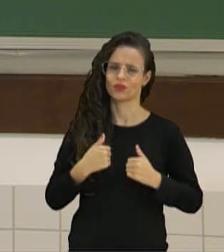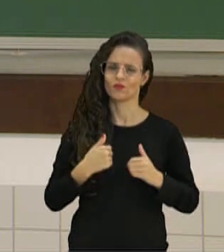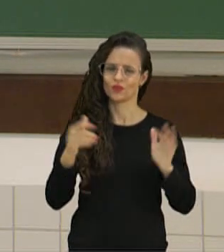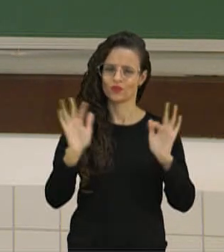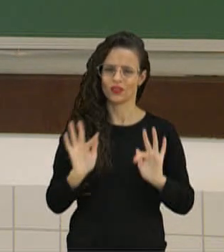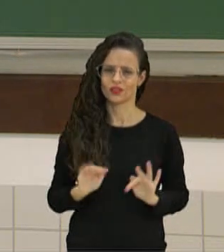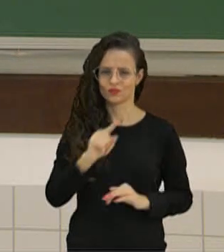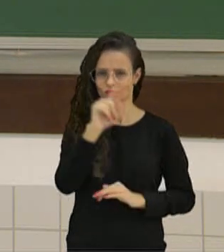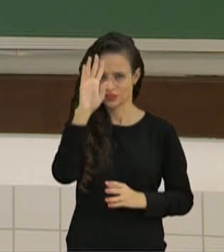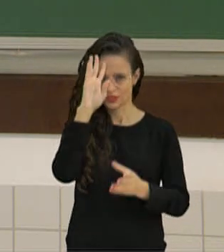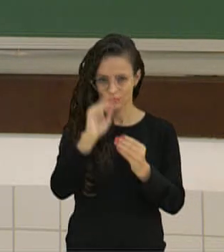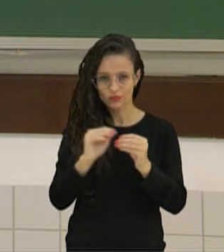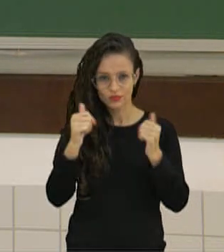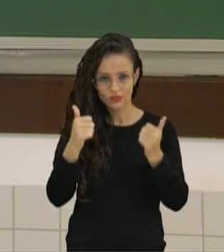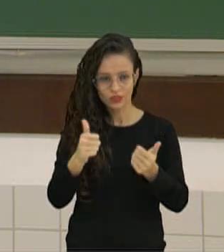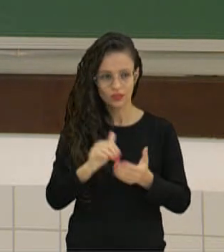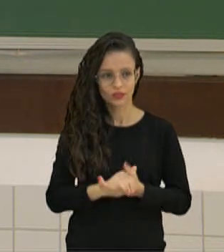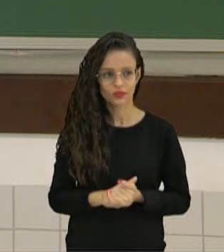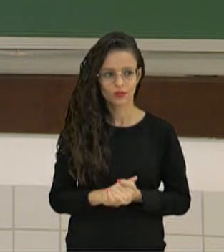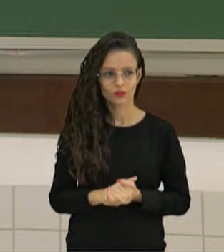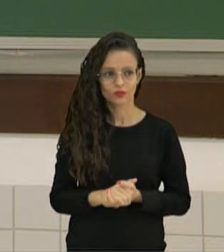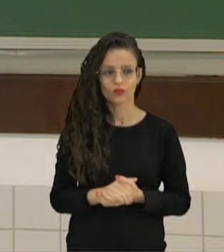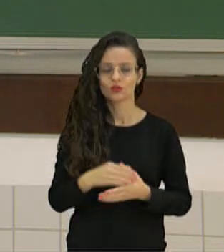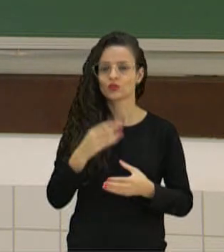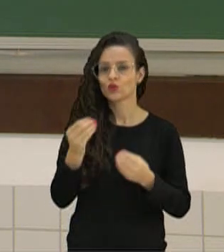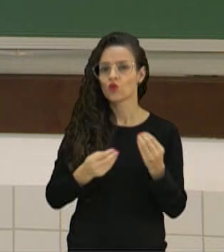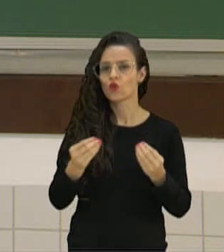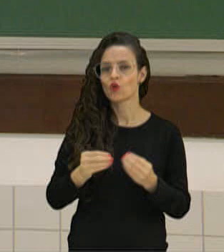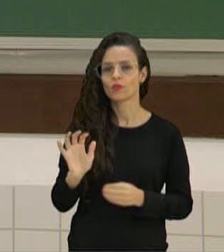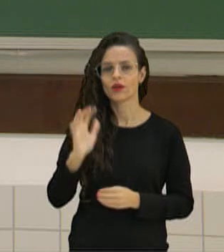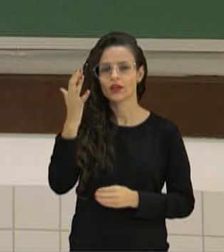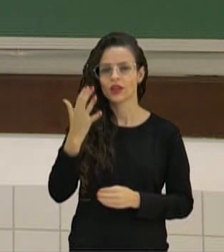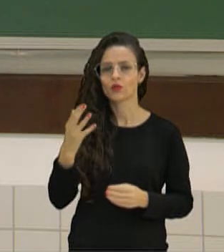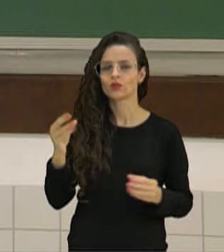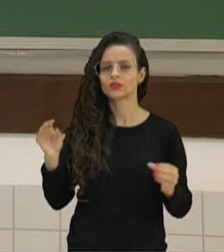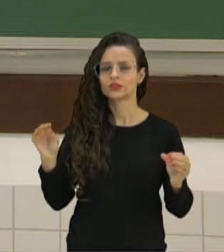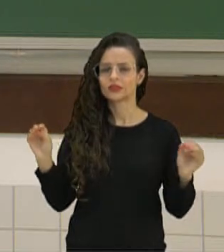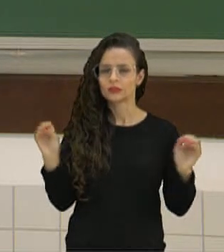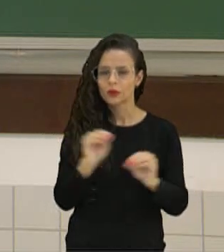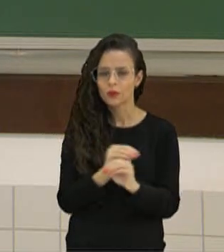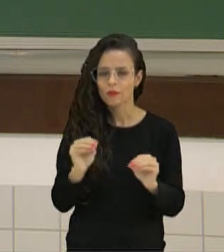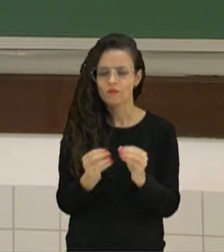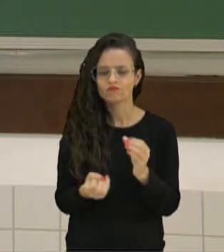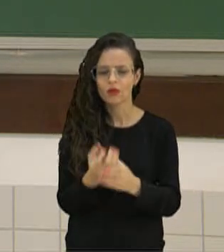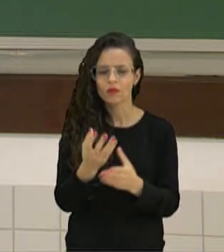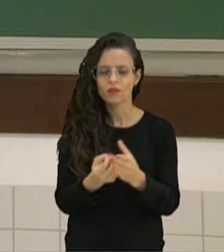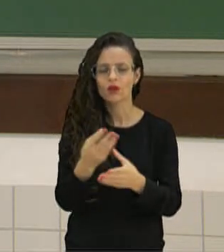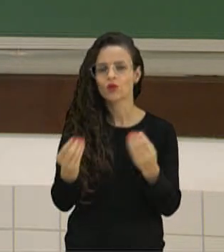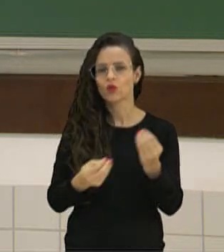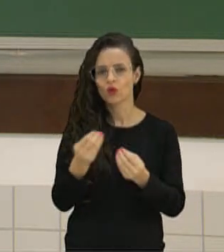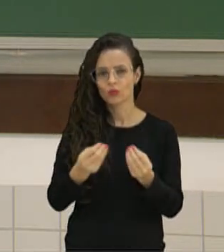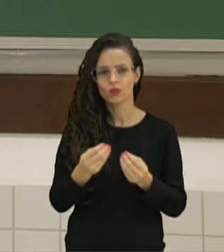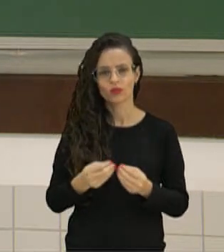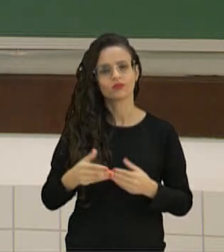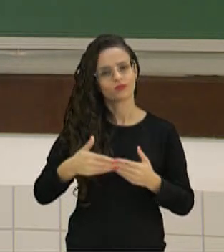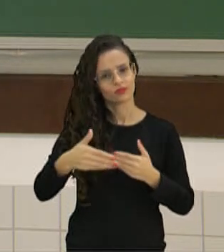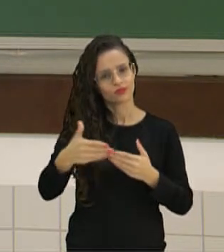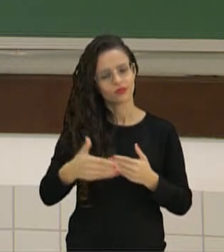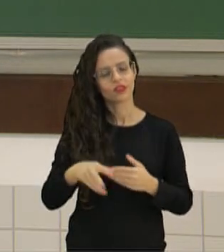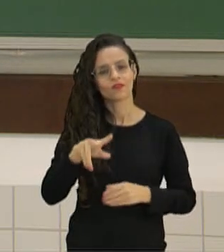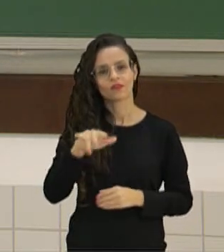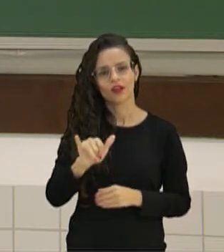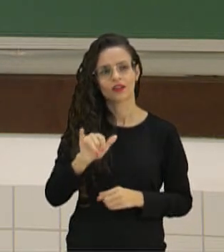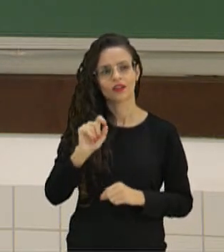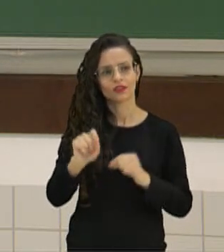contente, tá certo? De como é que aconteceu esse cruzamento, qual foi a ideia do Mendel. Na sequência a gente